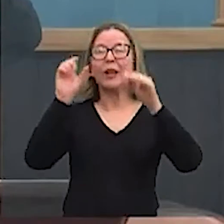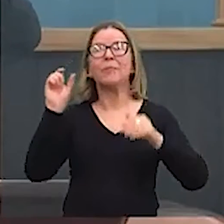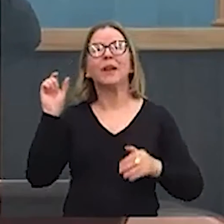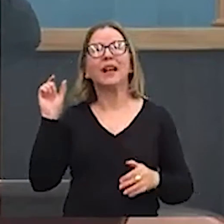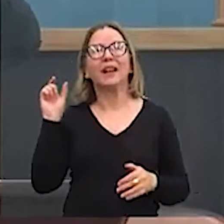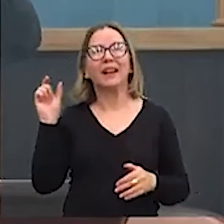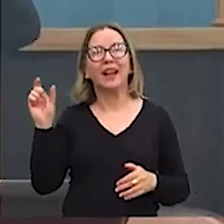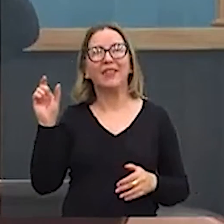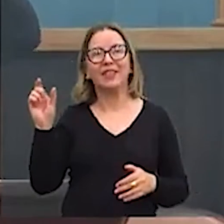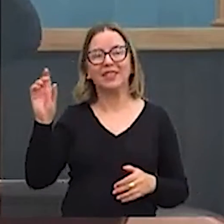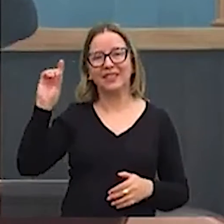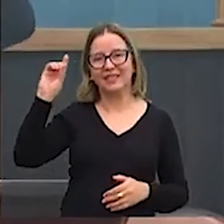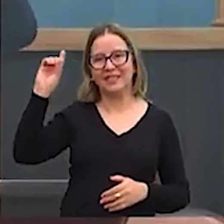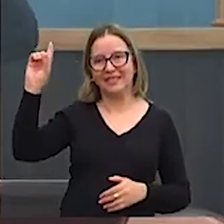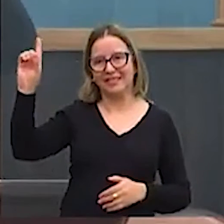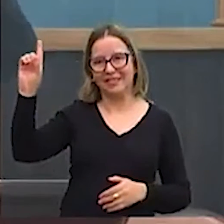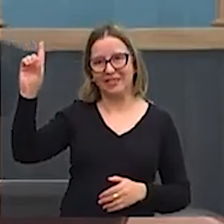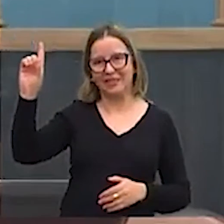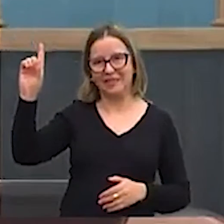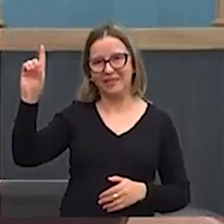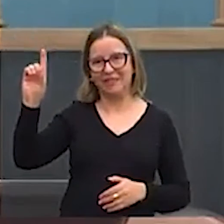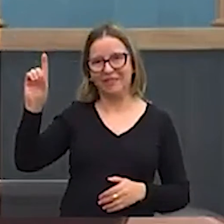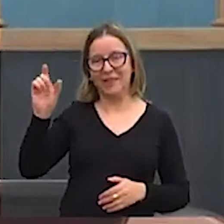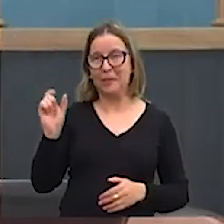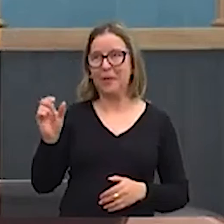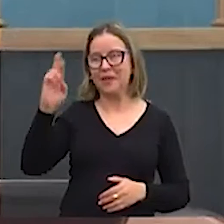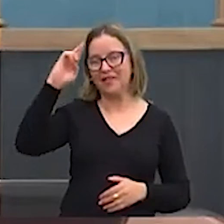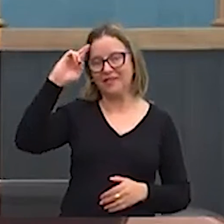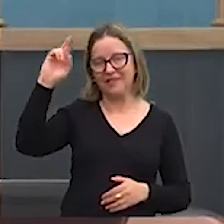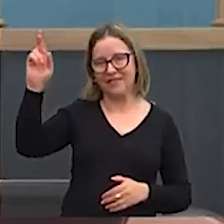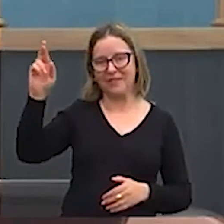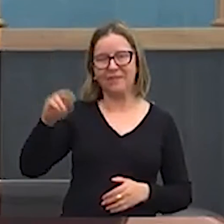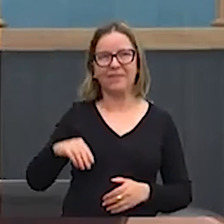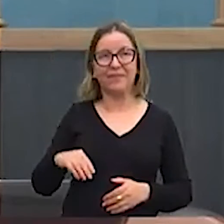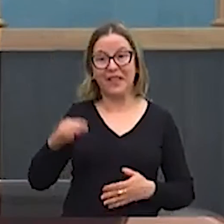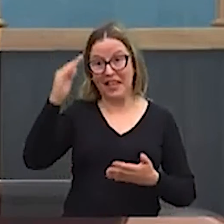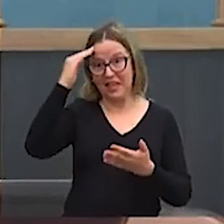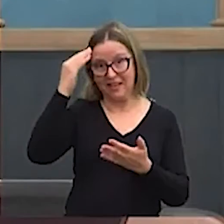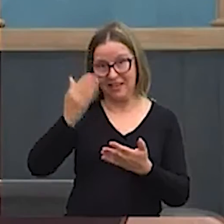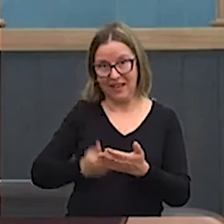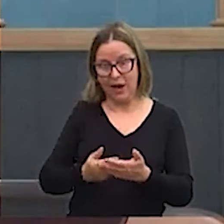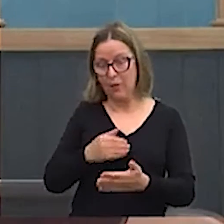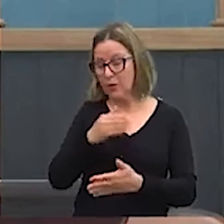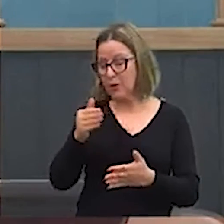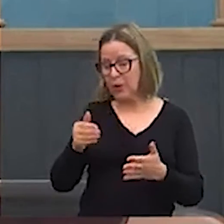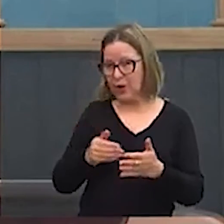a palavra do Senhor. E